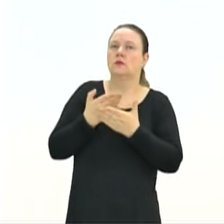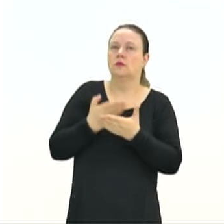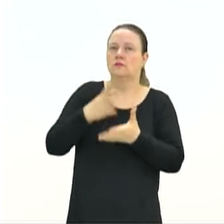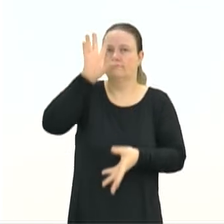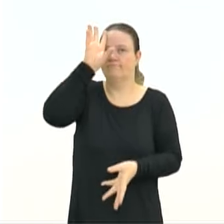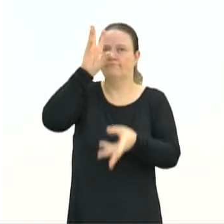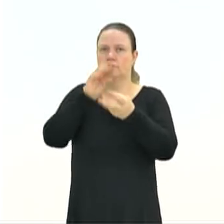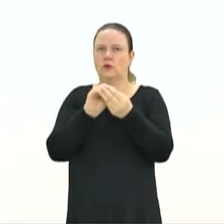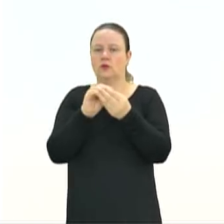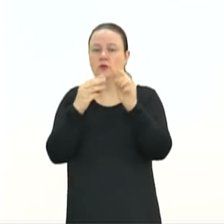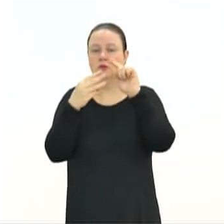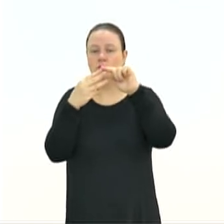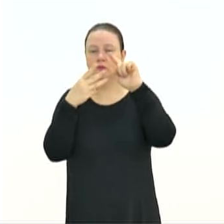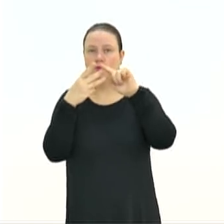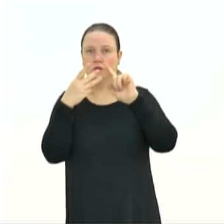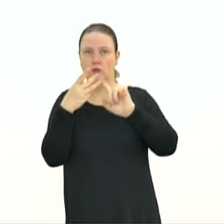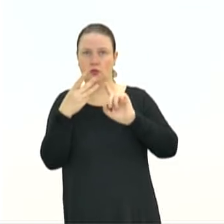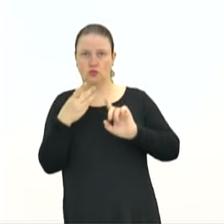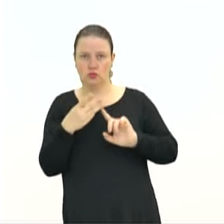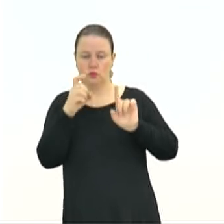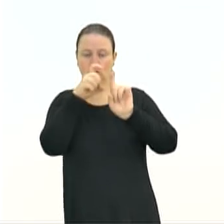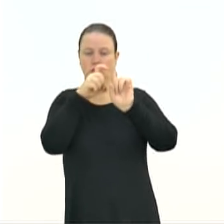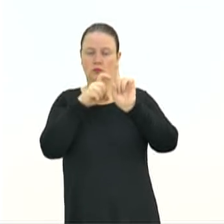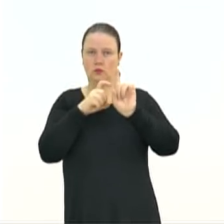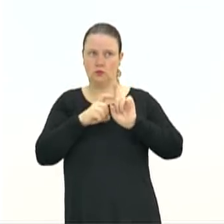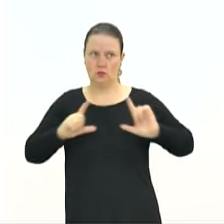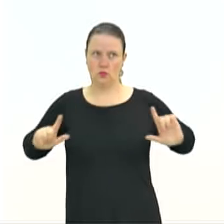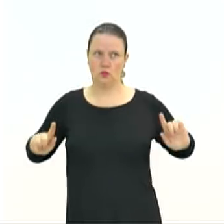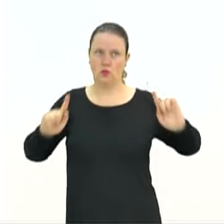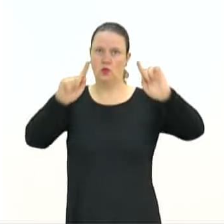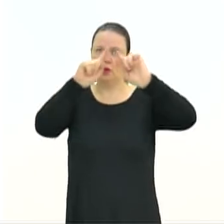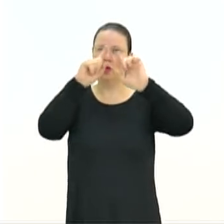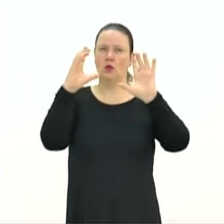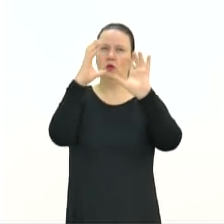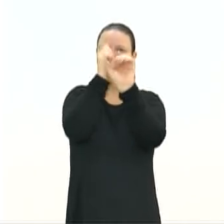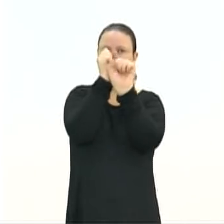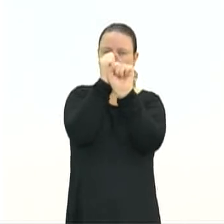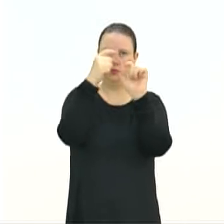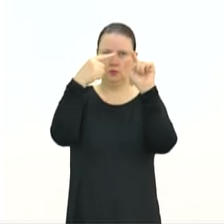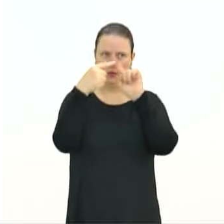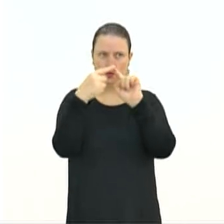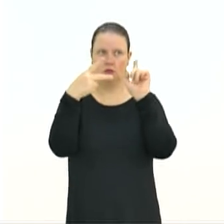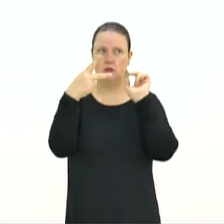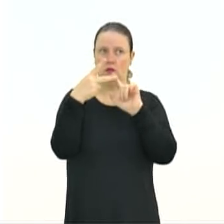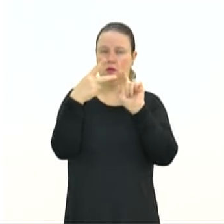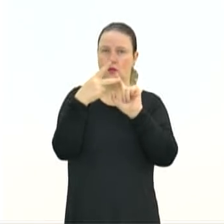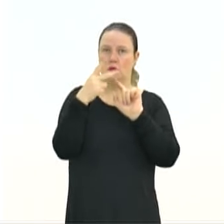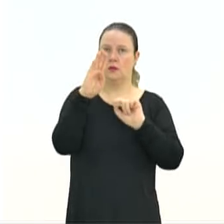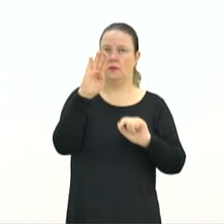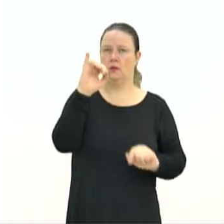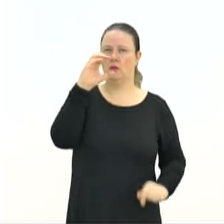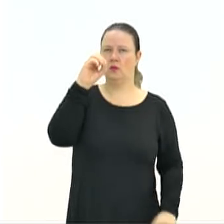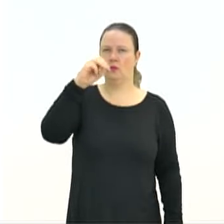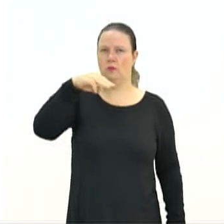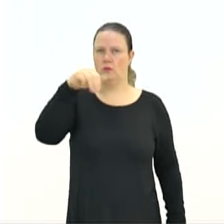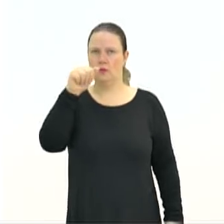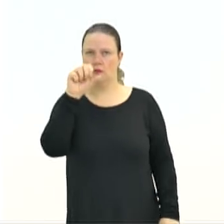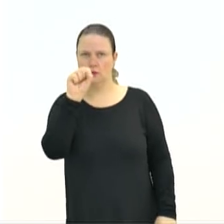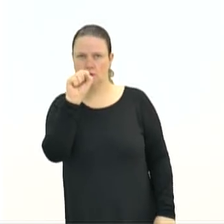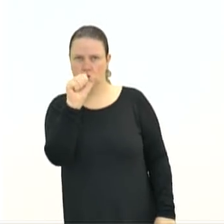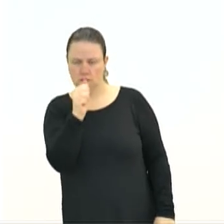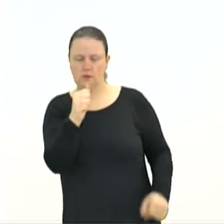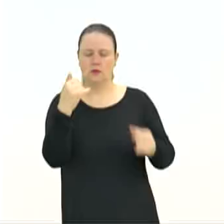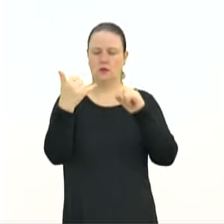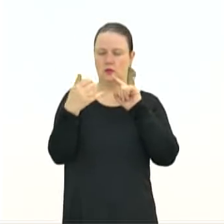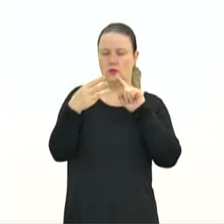entre os 3 tipos de pirâmides ecológicas que existem, que é a numérica, a de biomassa e a energética, tá? Vamos